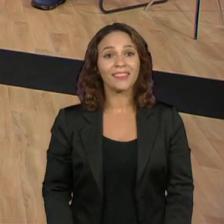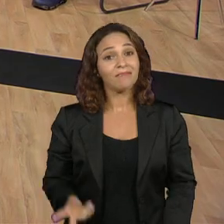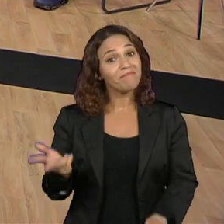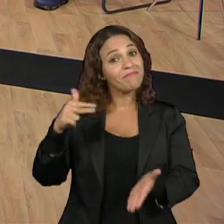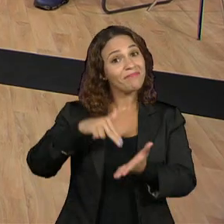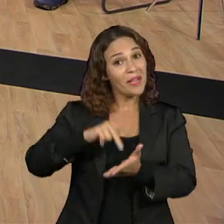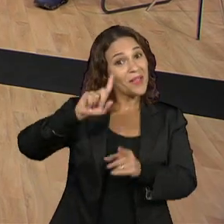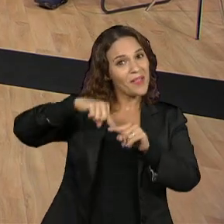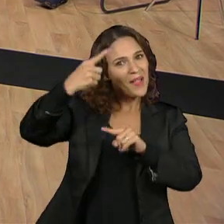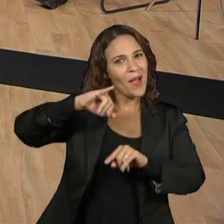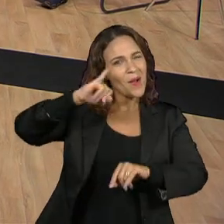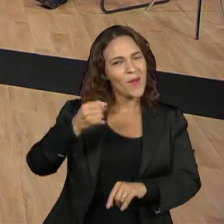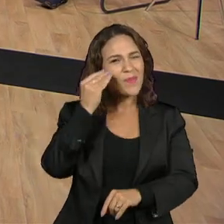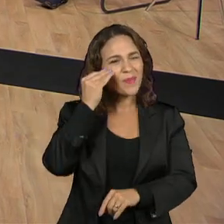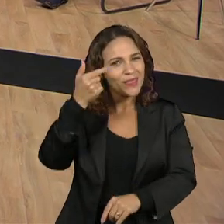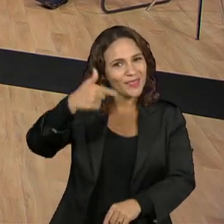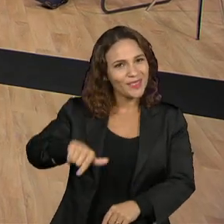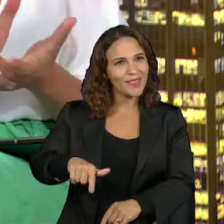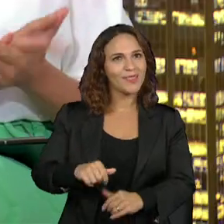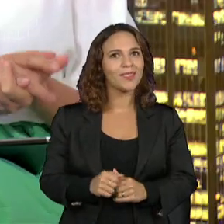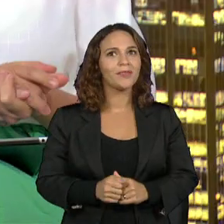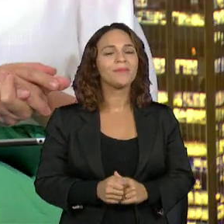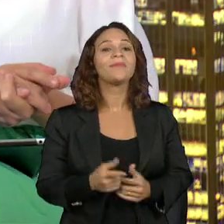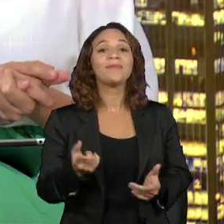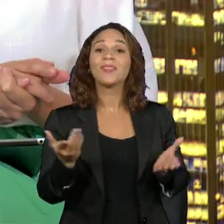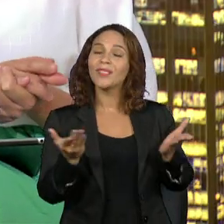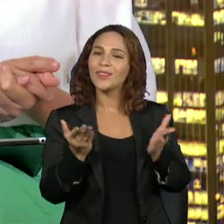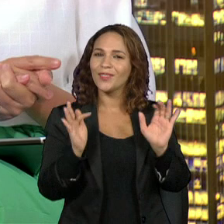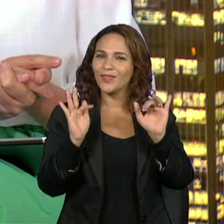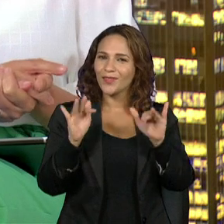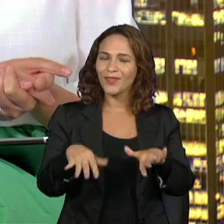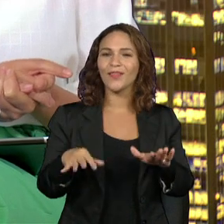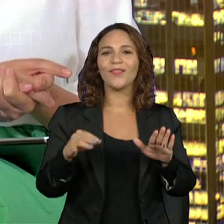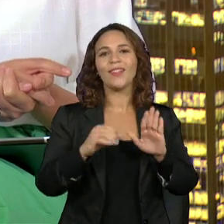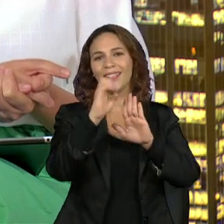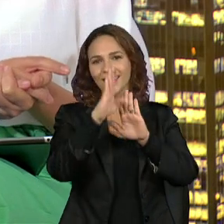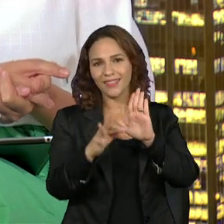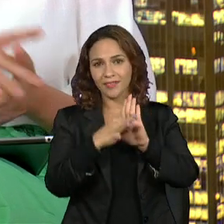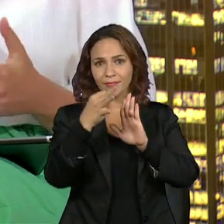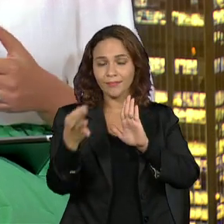próxima oportunidade, então. E a Opinião fica por aqui. Acompanhe nossos